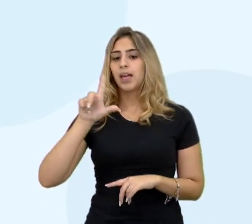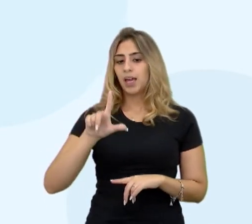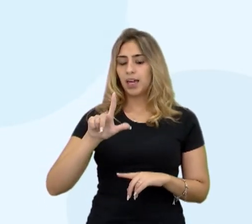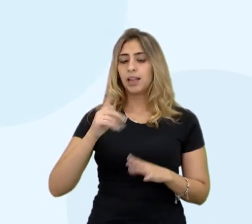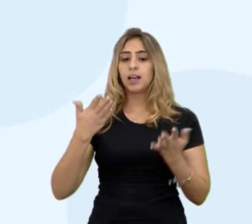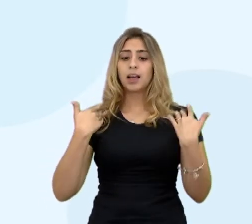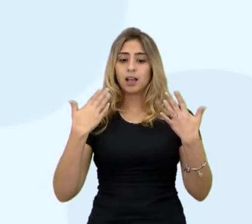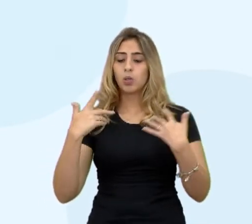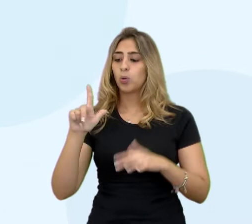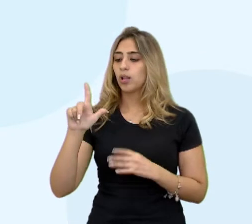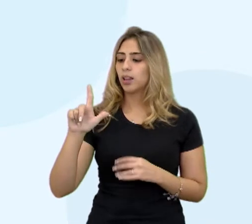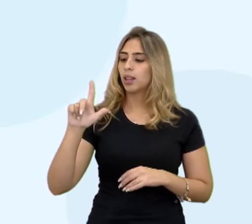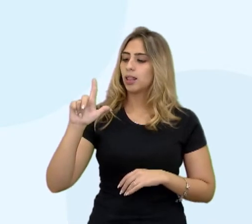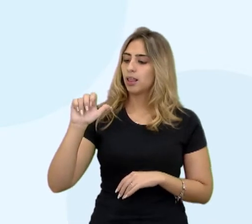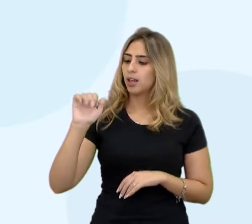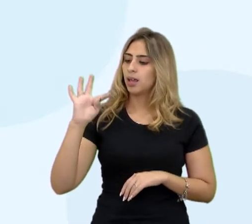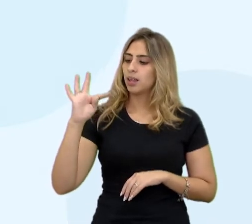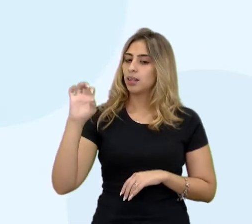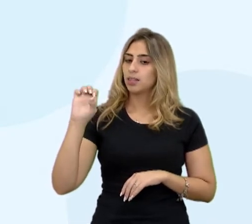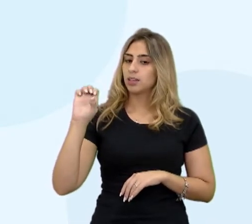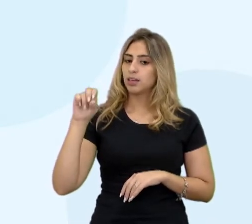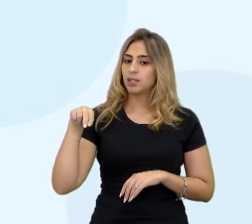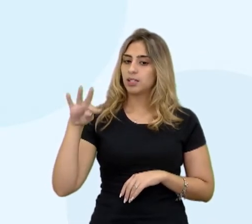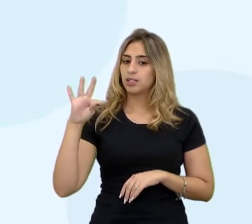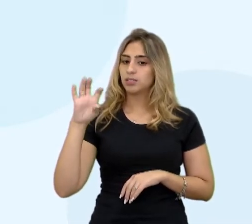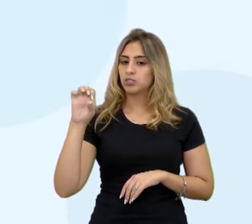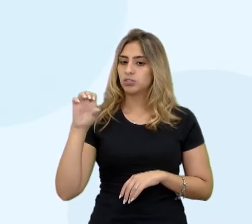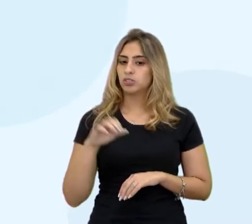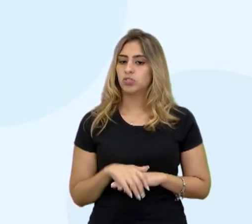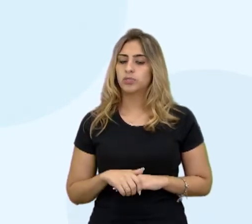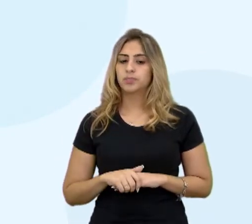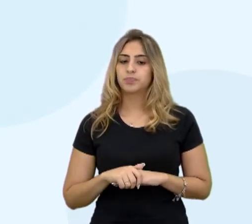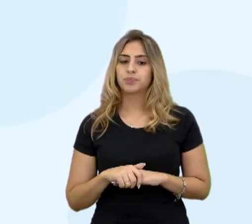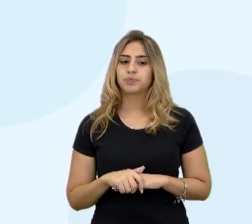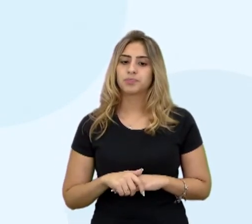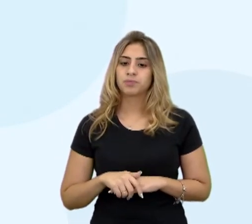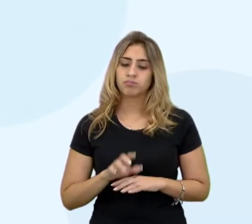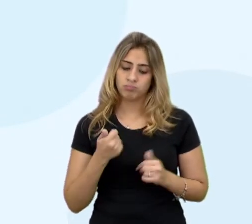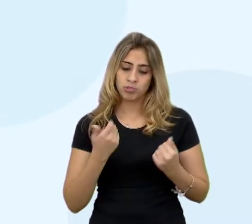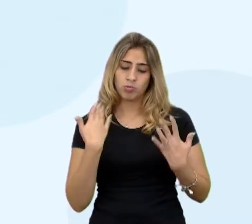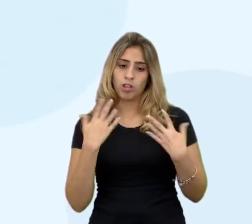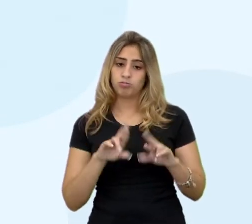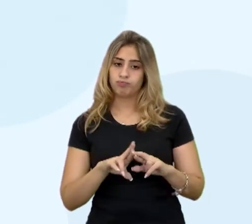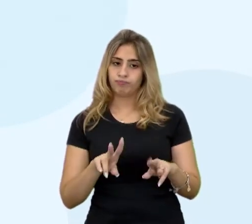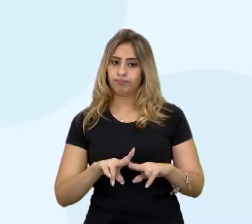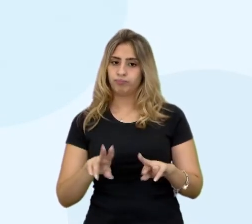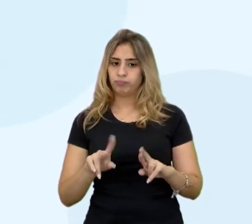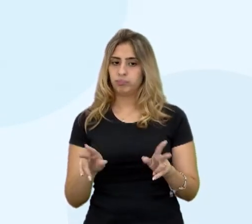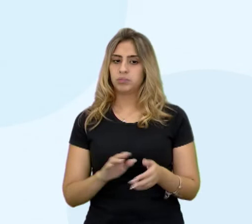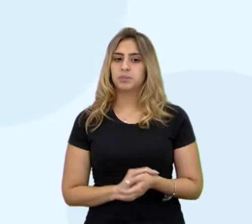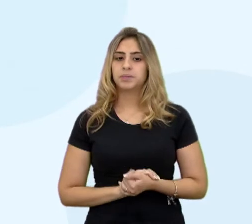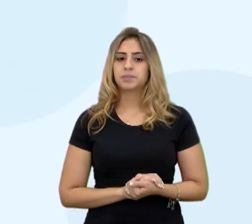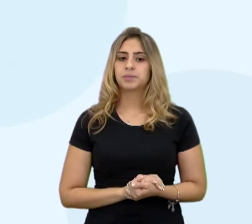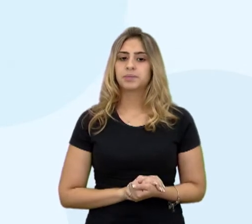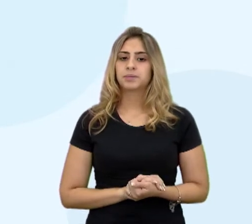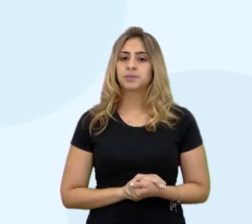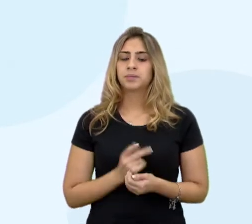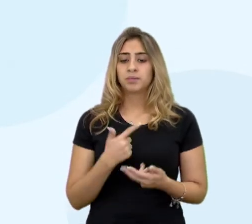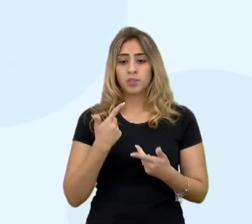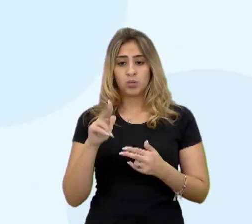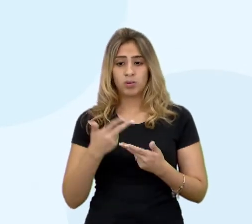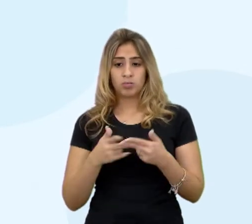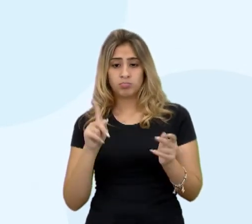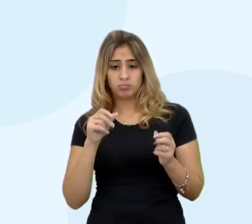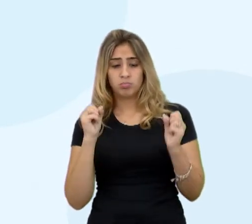também, cada material, cada substância precisa de um calor diferente. Ó, outra coisa que vocês